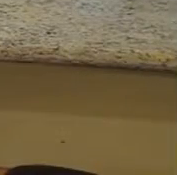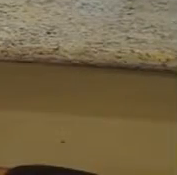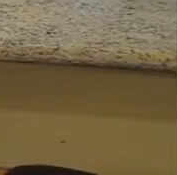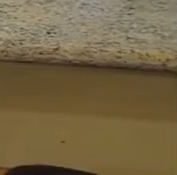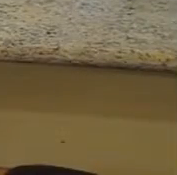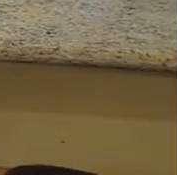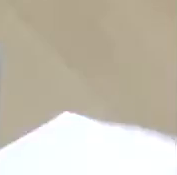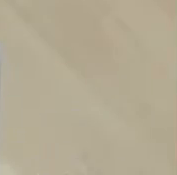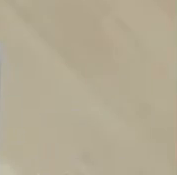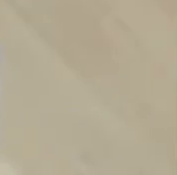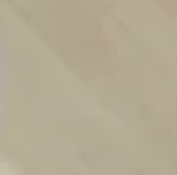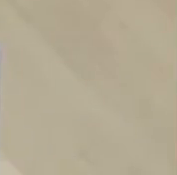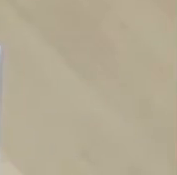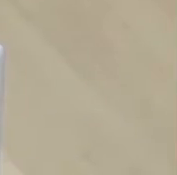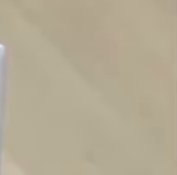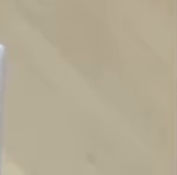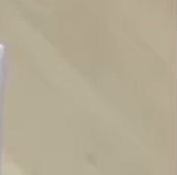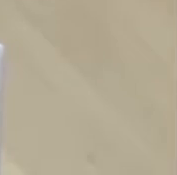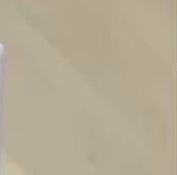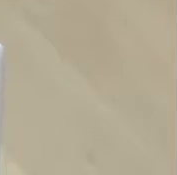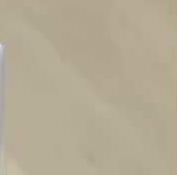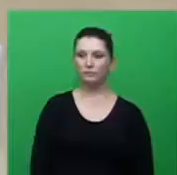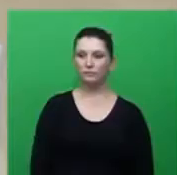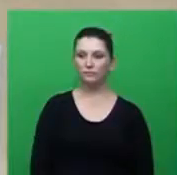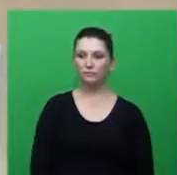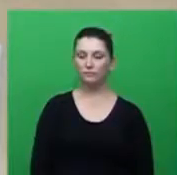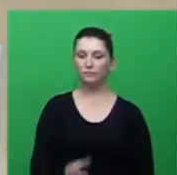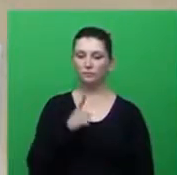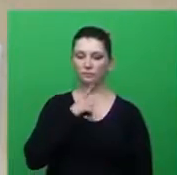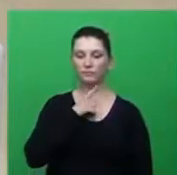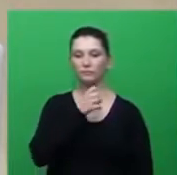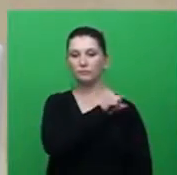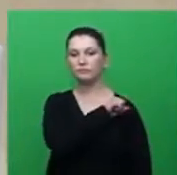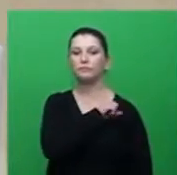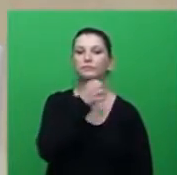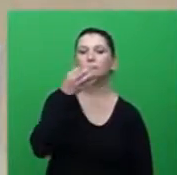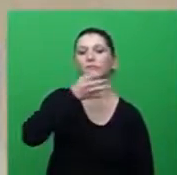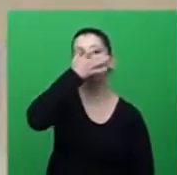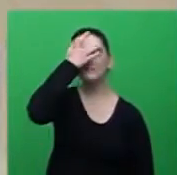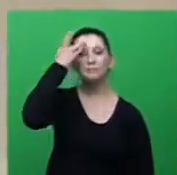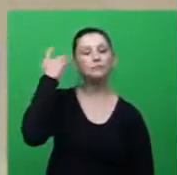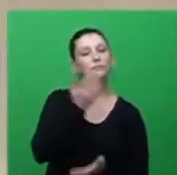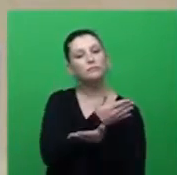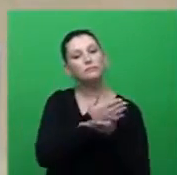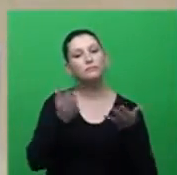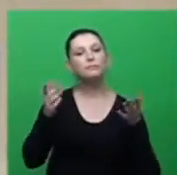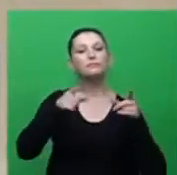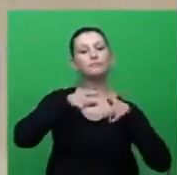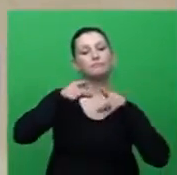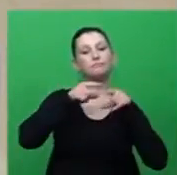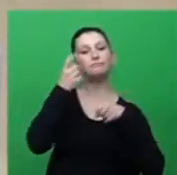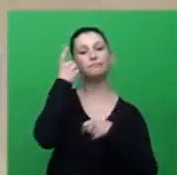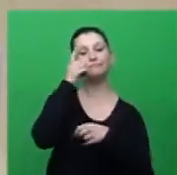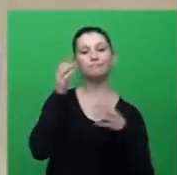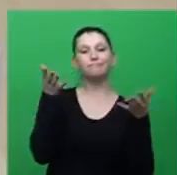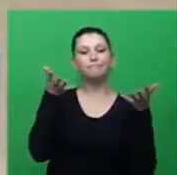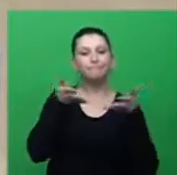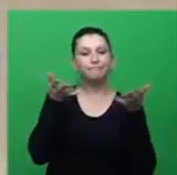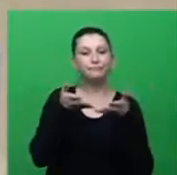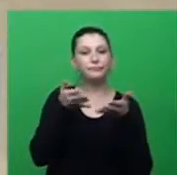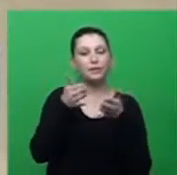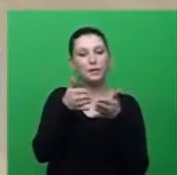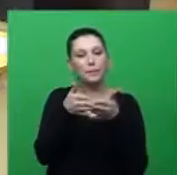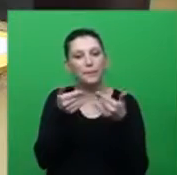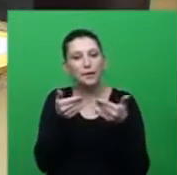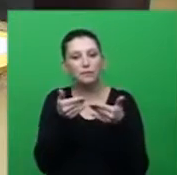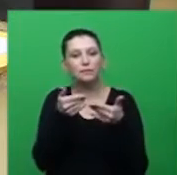Zappellini? Havendo o quórum regimental e sob a proteção de Deus, iniciamos os trabalhos da presente sessão. Solicito ao senhor secretário para que faça a